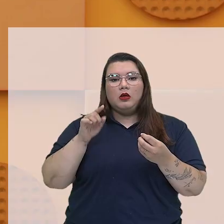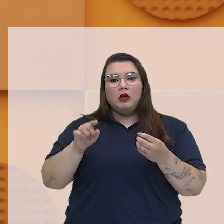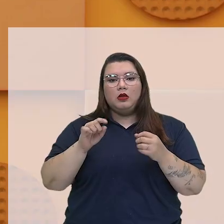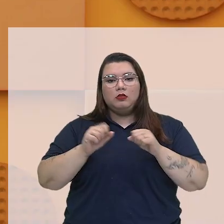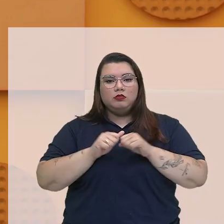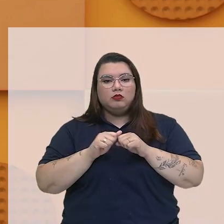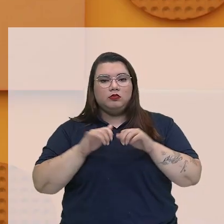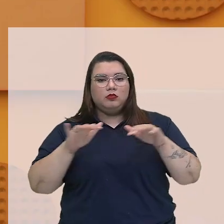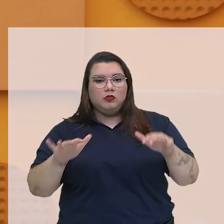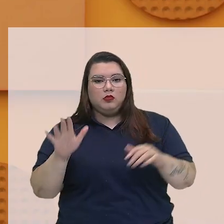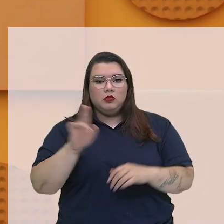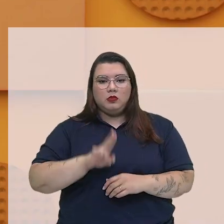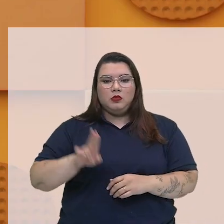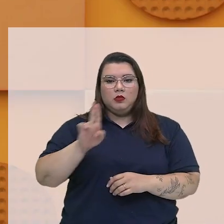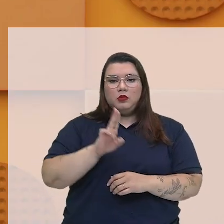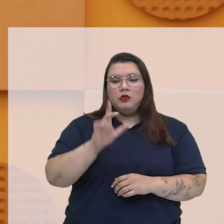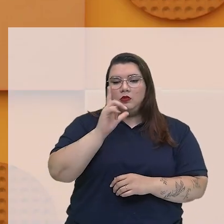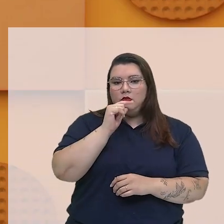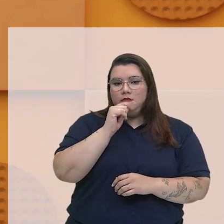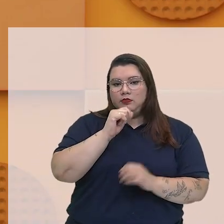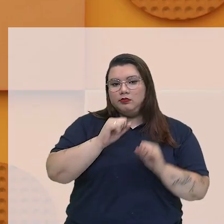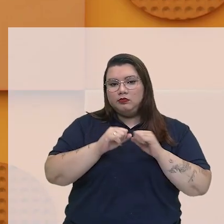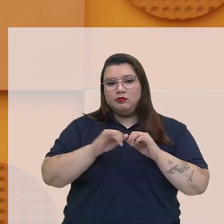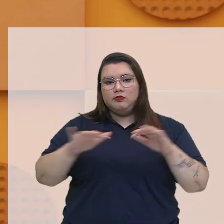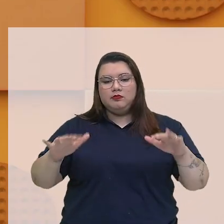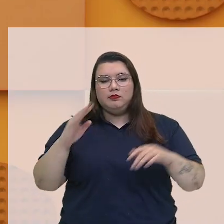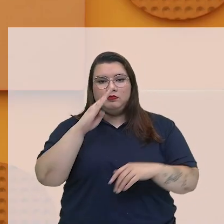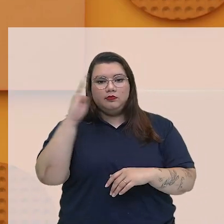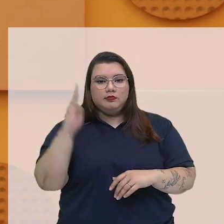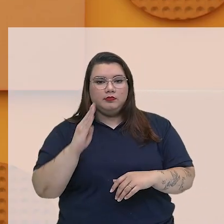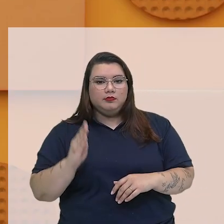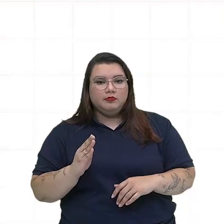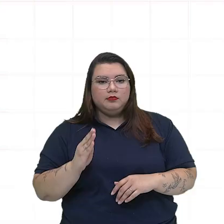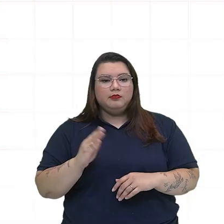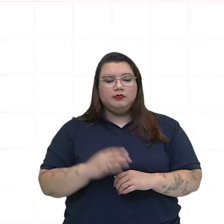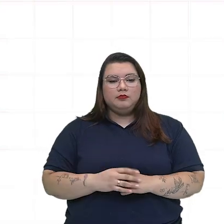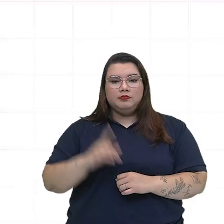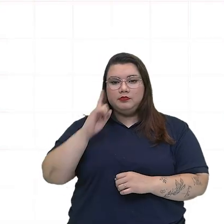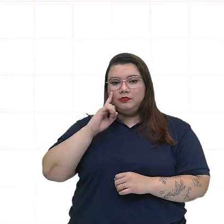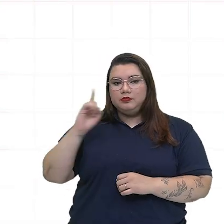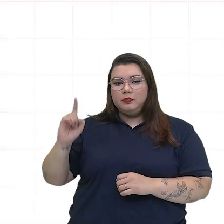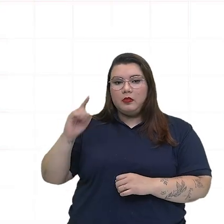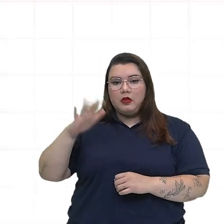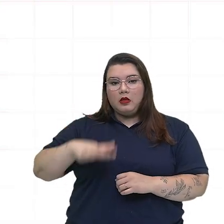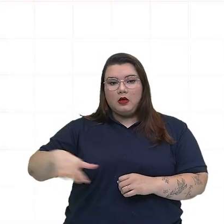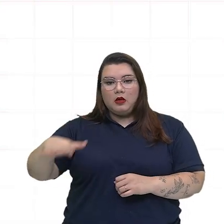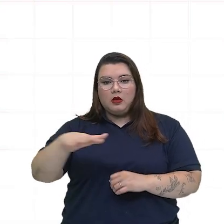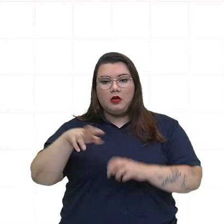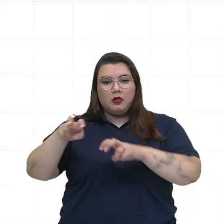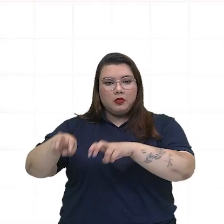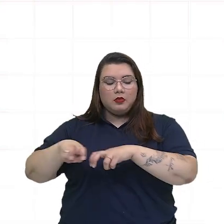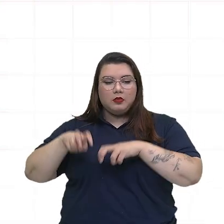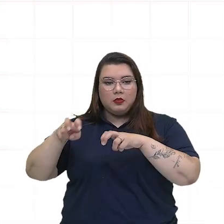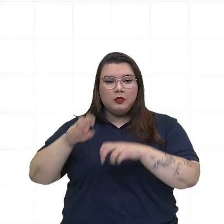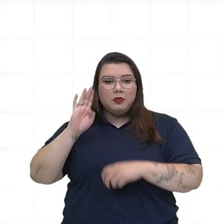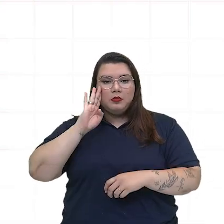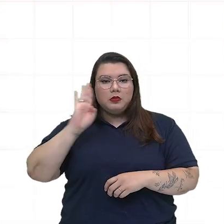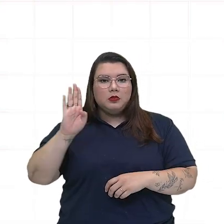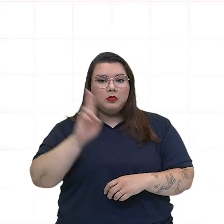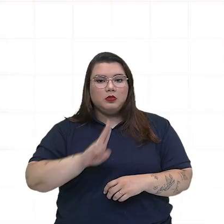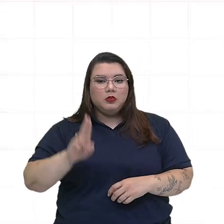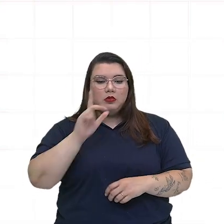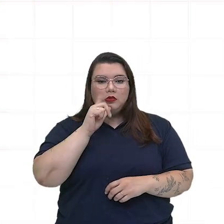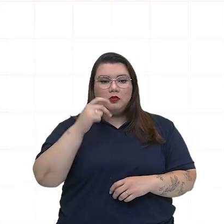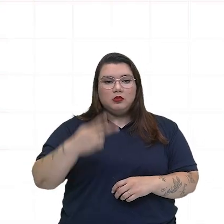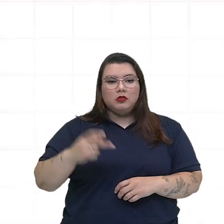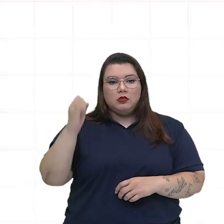distribuição do uso da água ao redor do Brasil? Olha só, gente, na agricultura vai ser o principal uso da